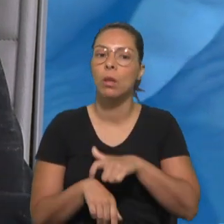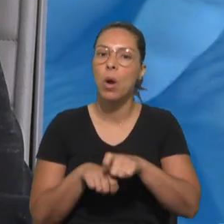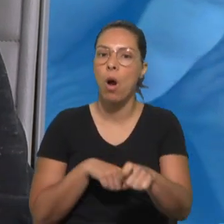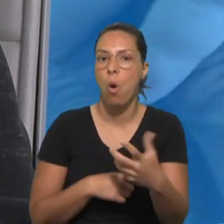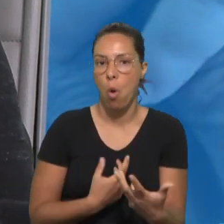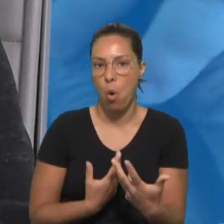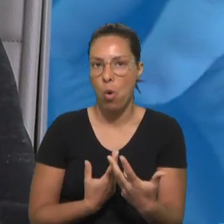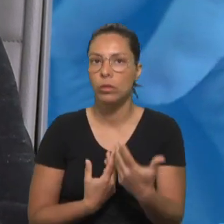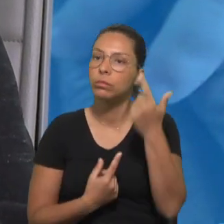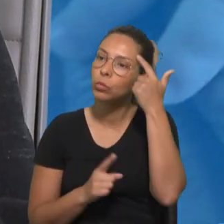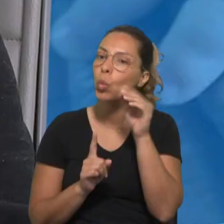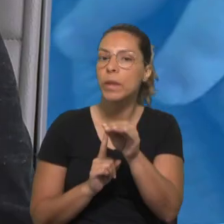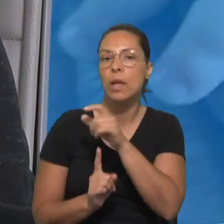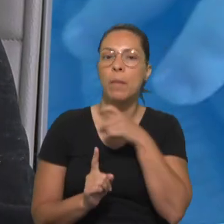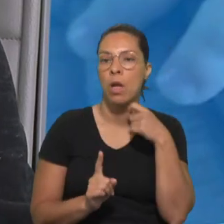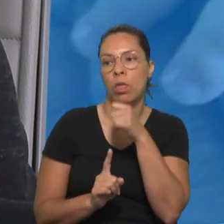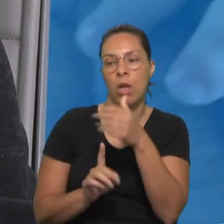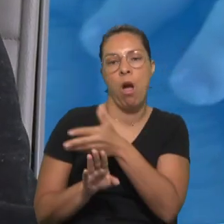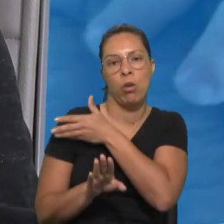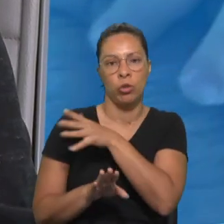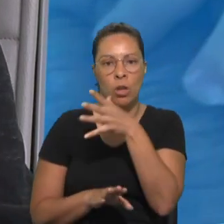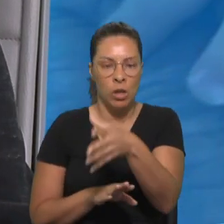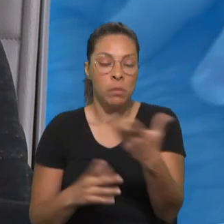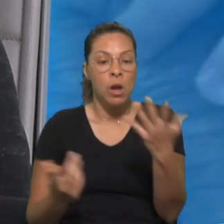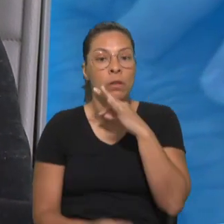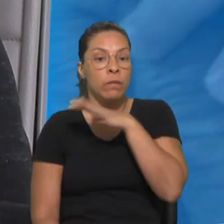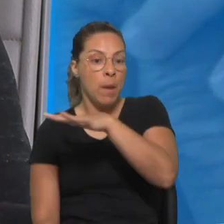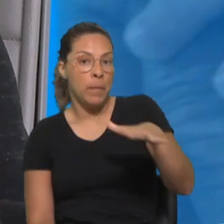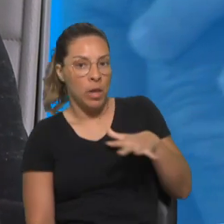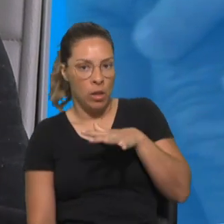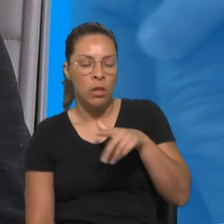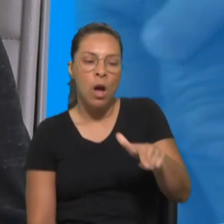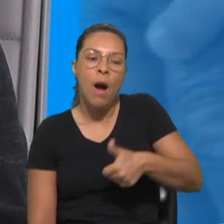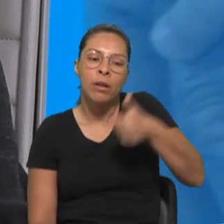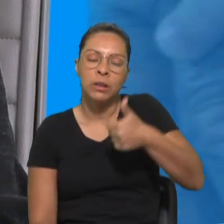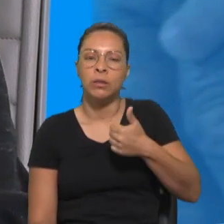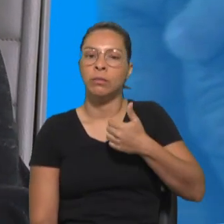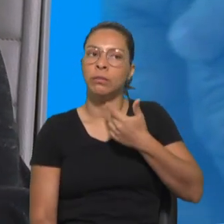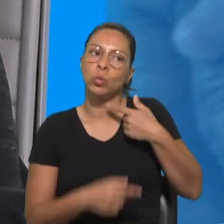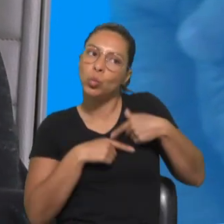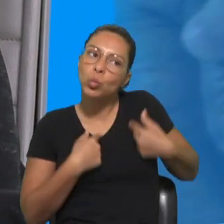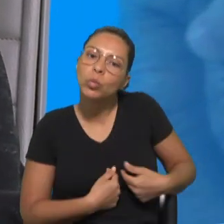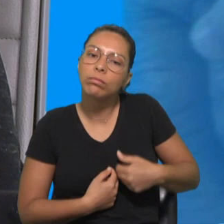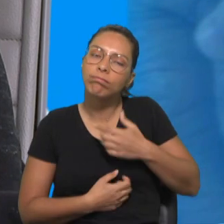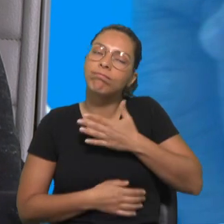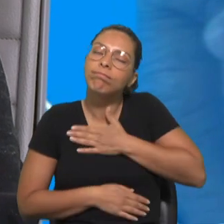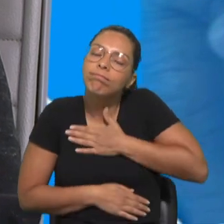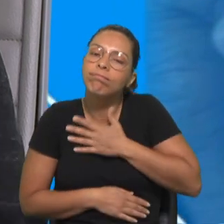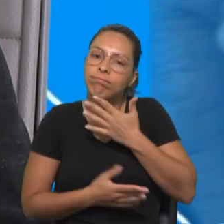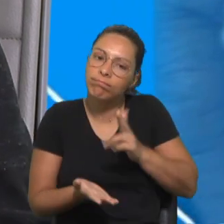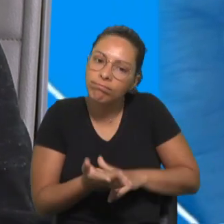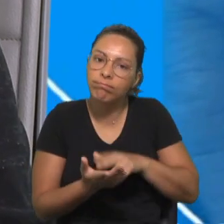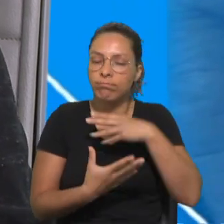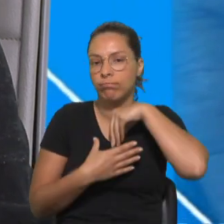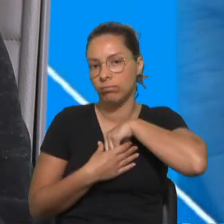pensamento do Padre Brás, porque a família era uma realidade que lhe estava no coração e que realmente fez parte das suas grandes